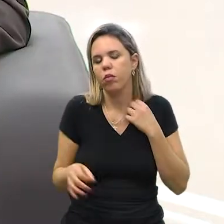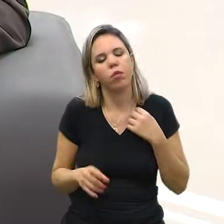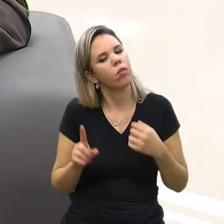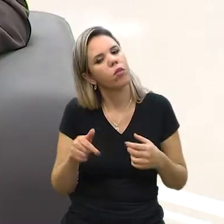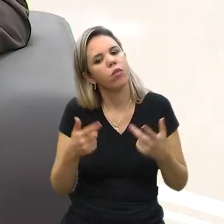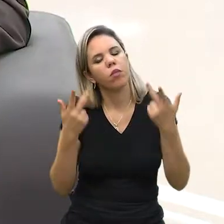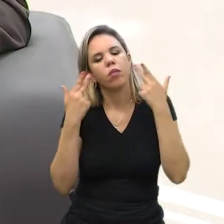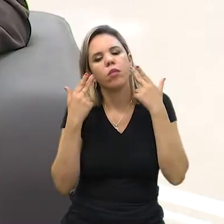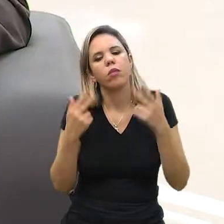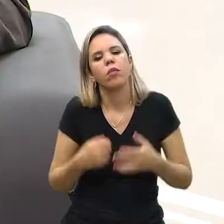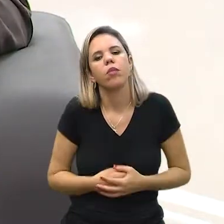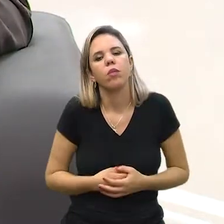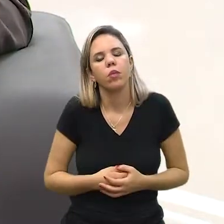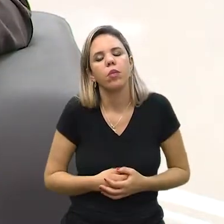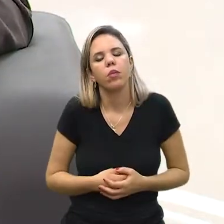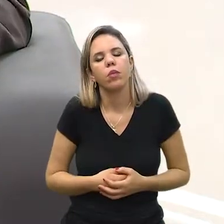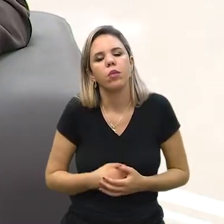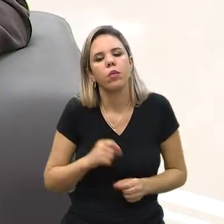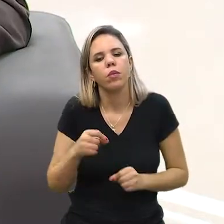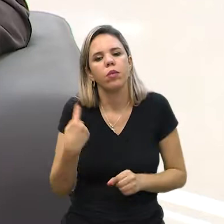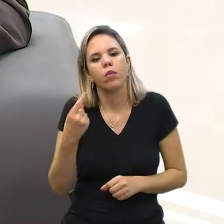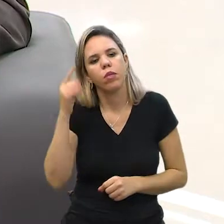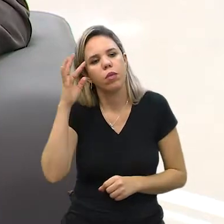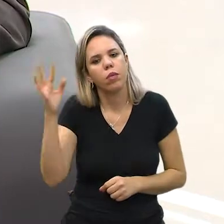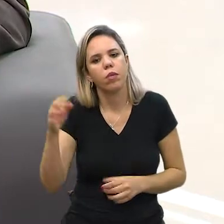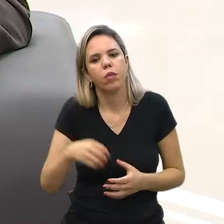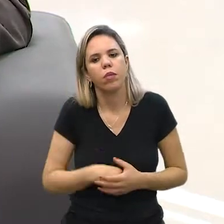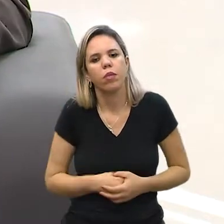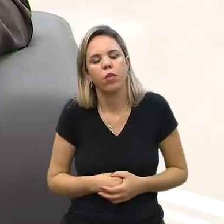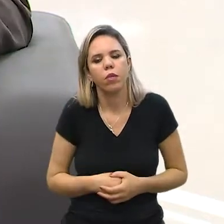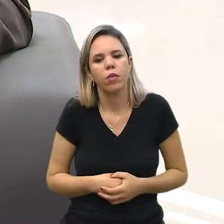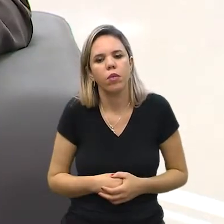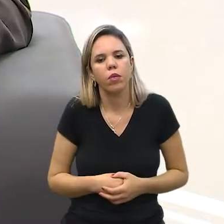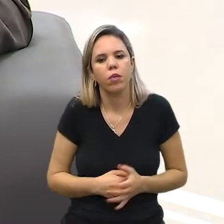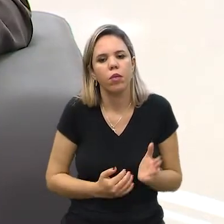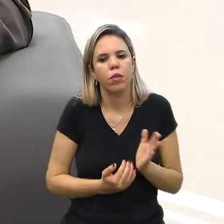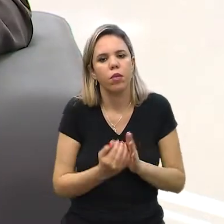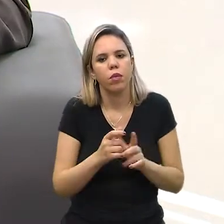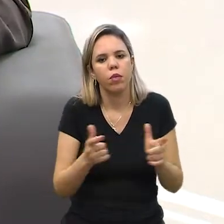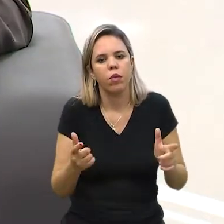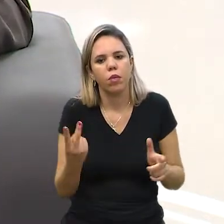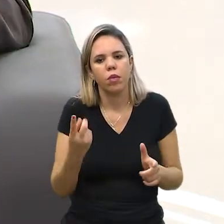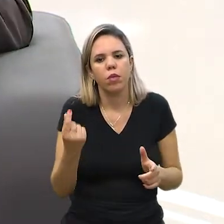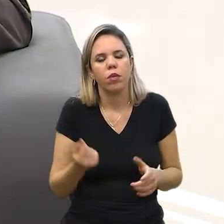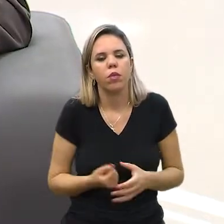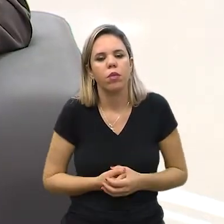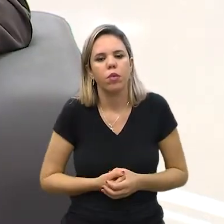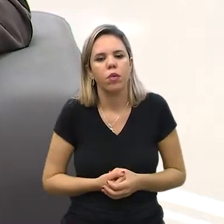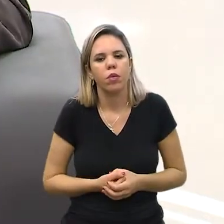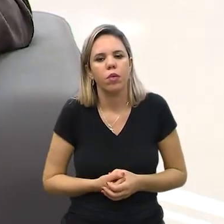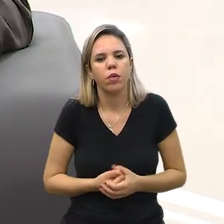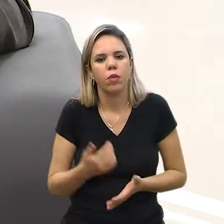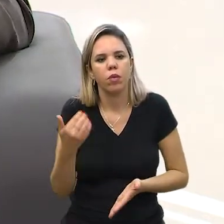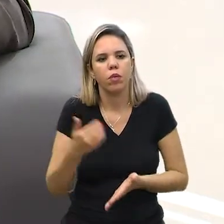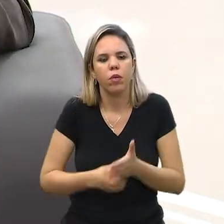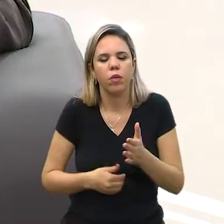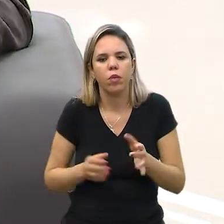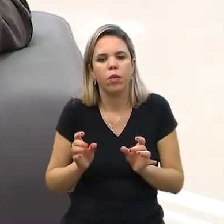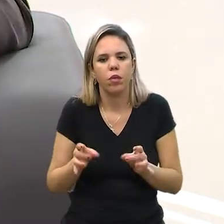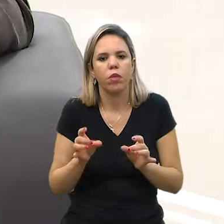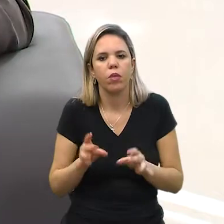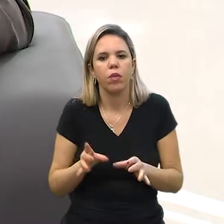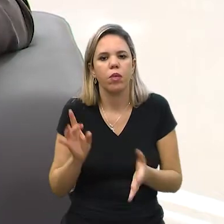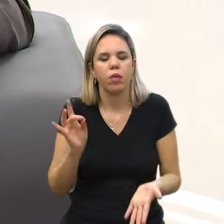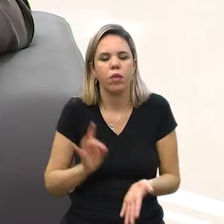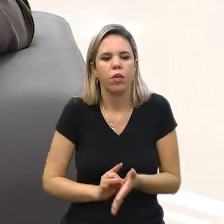é comum, viu? É mais comum do que a gente imagina. Tá? Eu aumento o preço para dar o desconto e vender ao